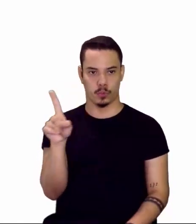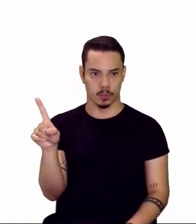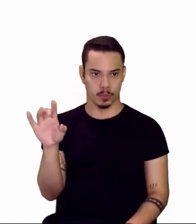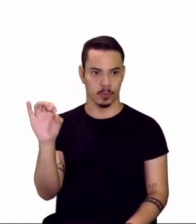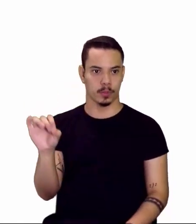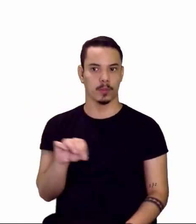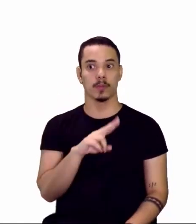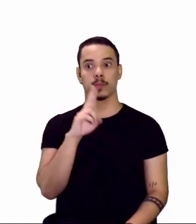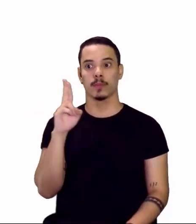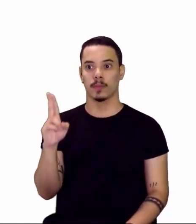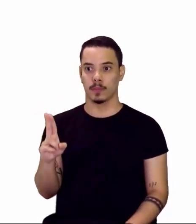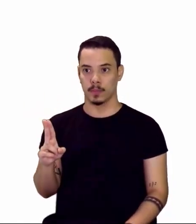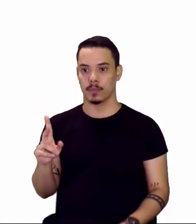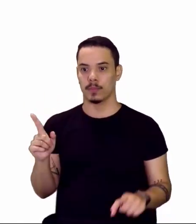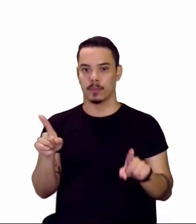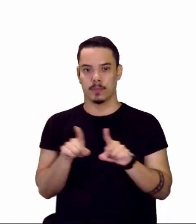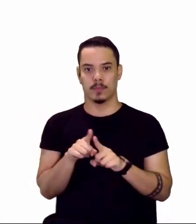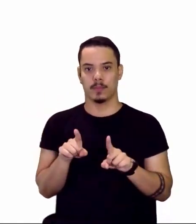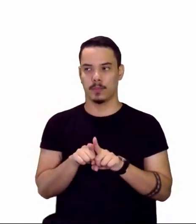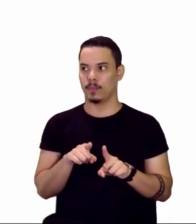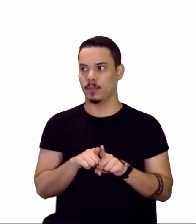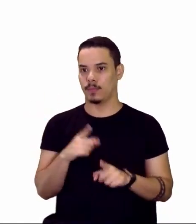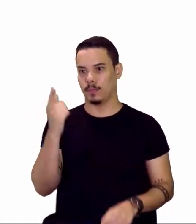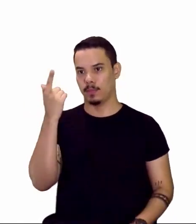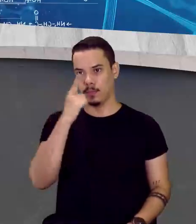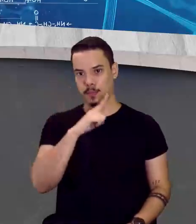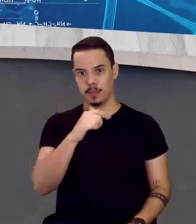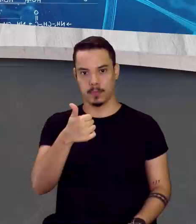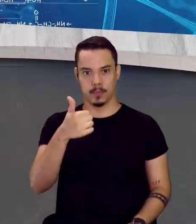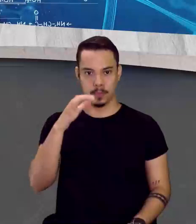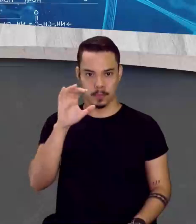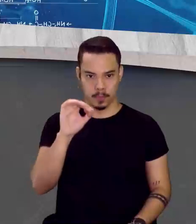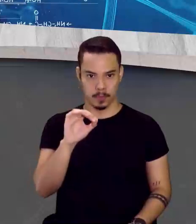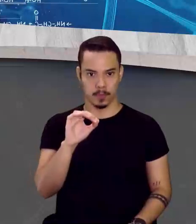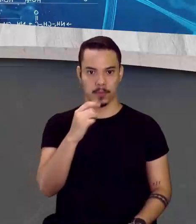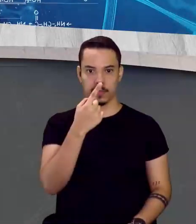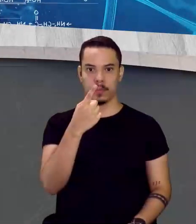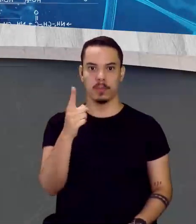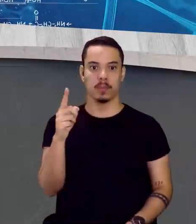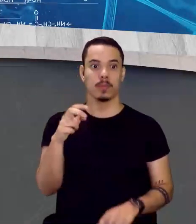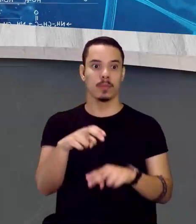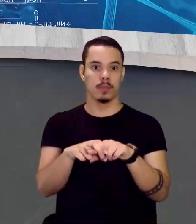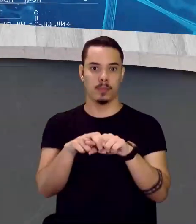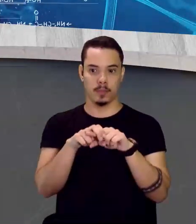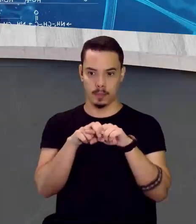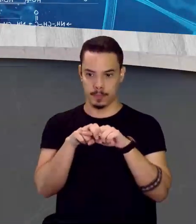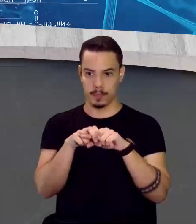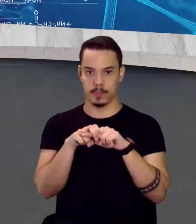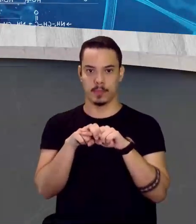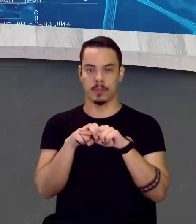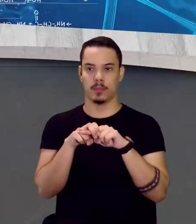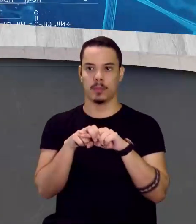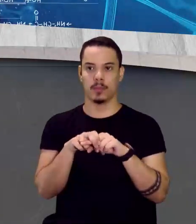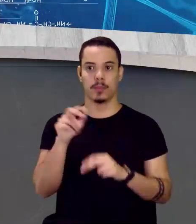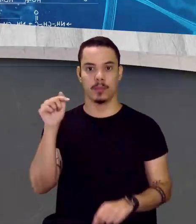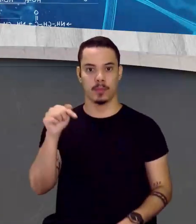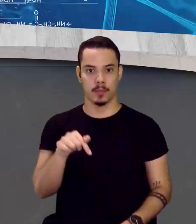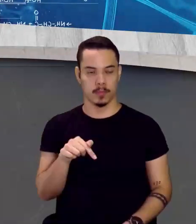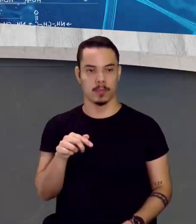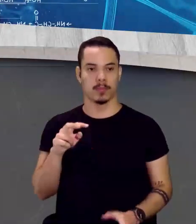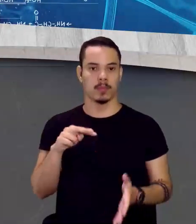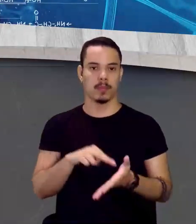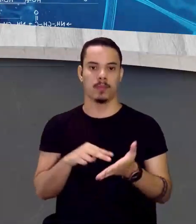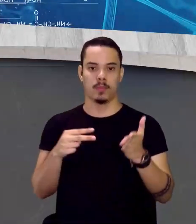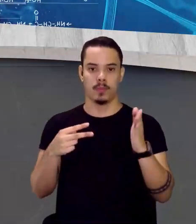ou ainda estabilizar-se com 10 elétrons na última camada. Portanto, meu caro aluno, aqui traça-se